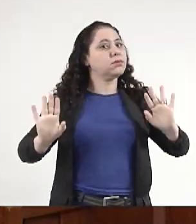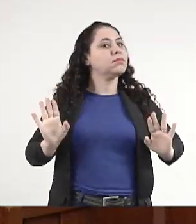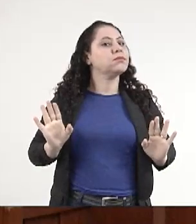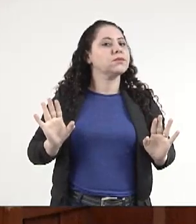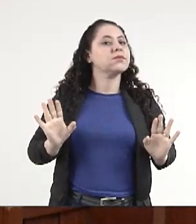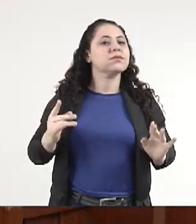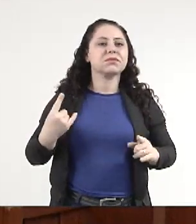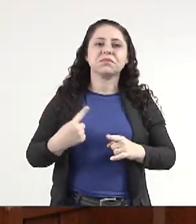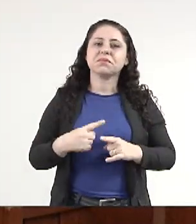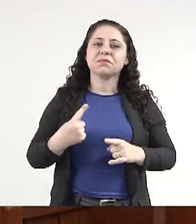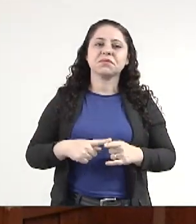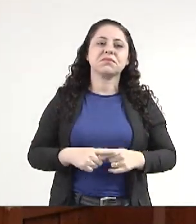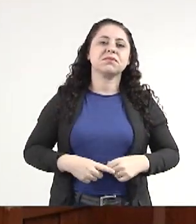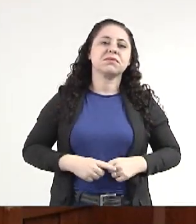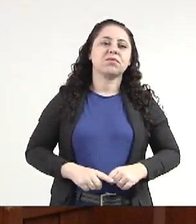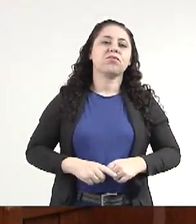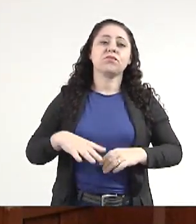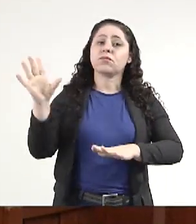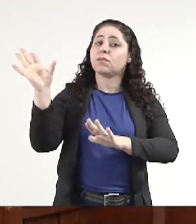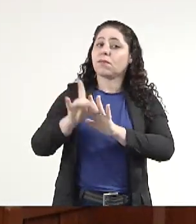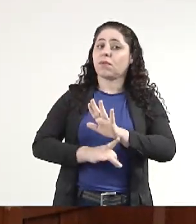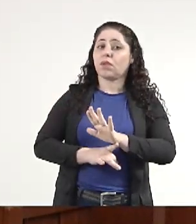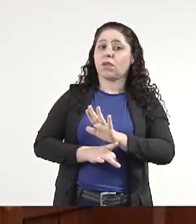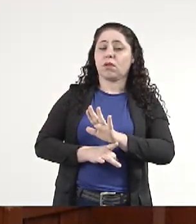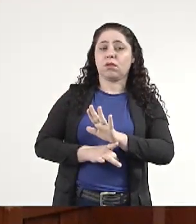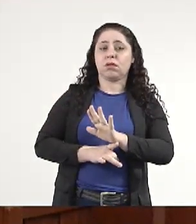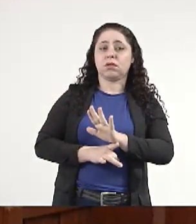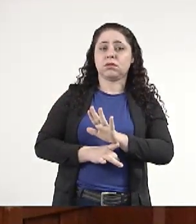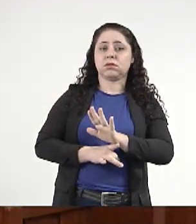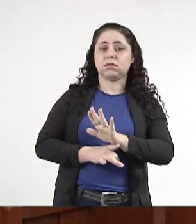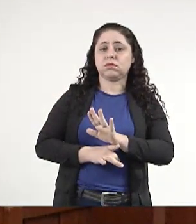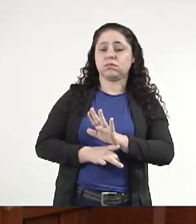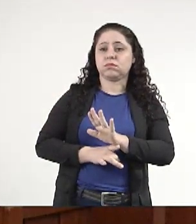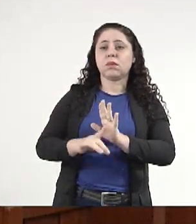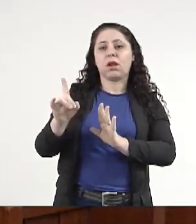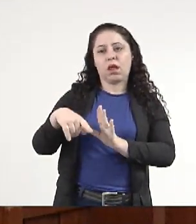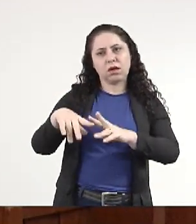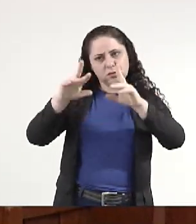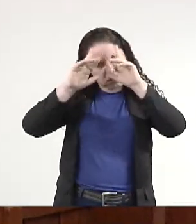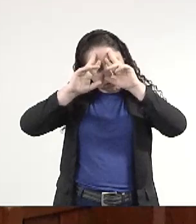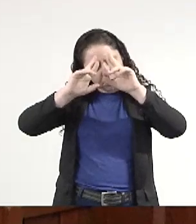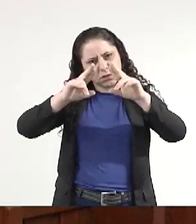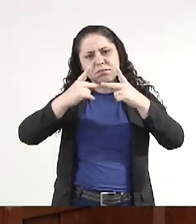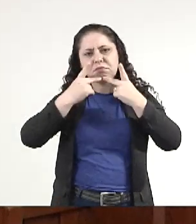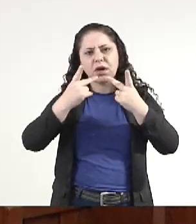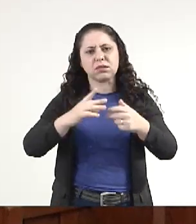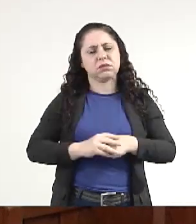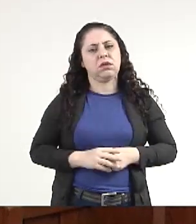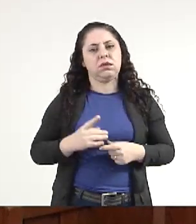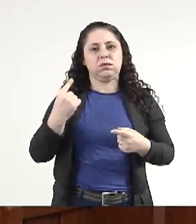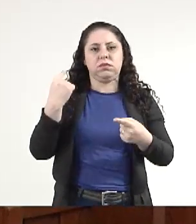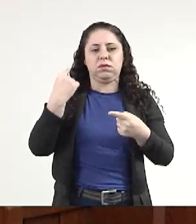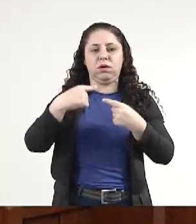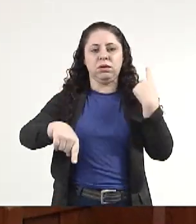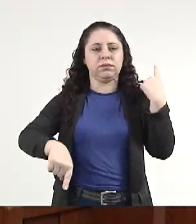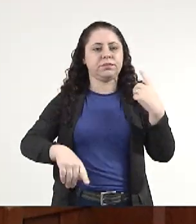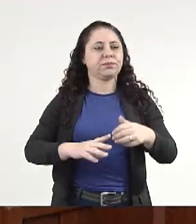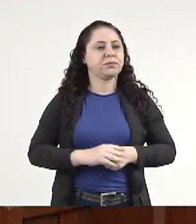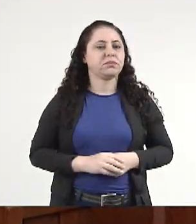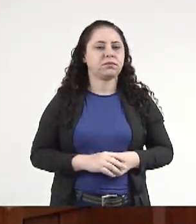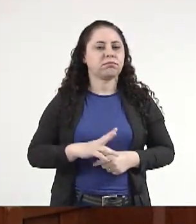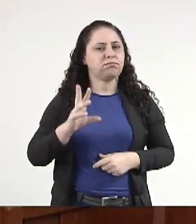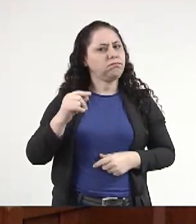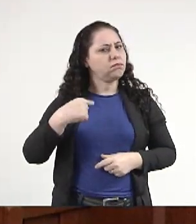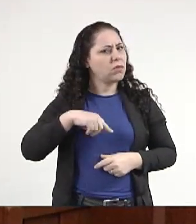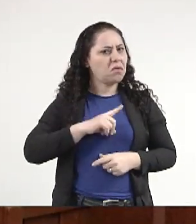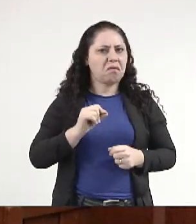vez que é um direito, obviamente, é um posicionamento que eu respeito, mas eu ouso discordar, porque não é assim